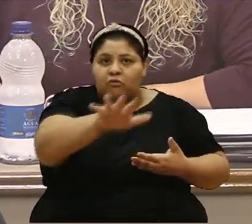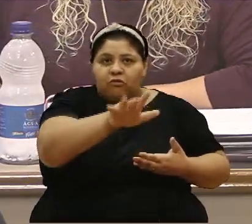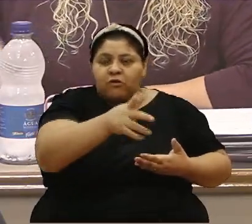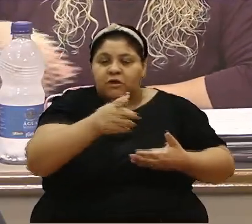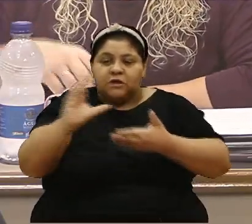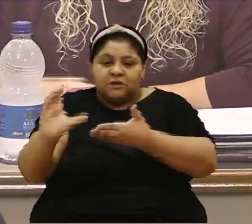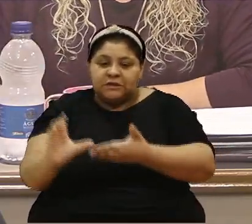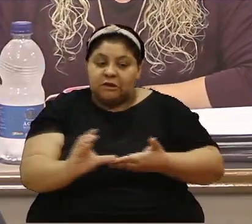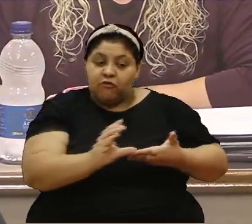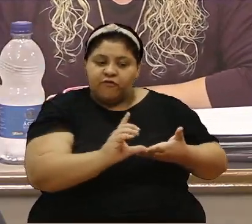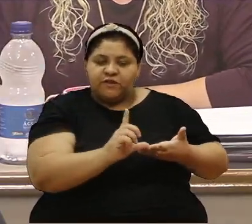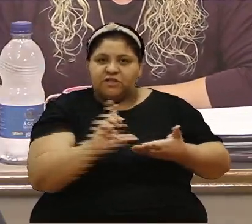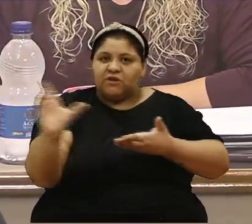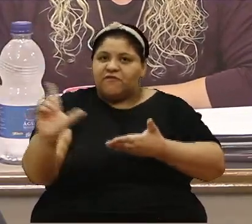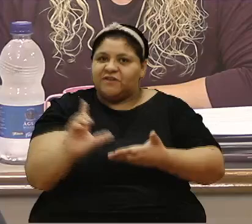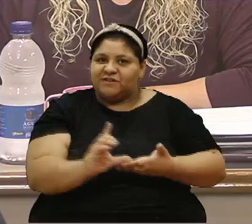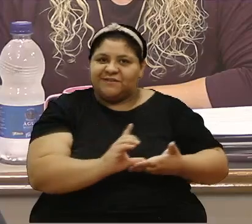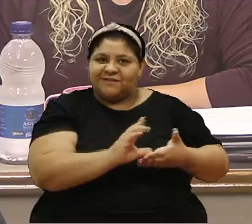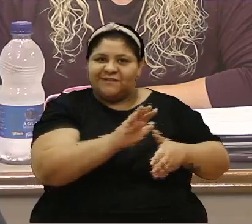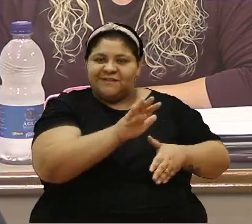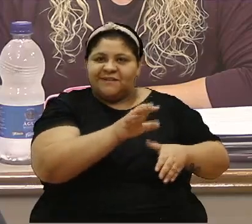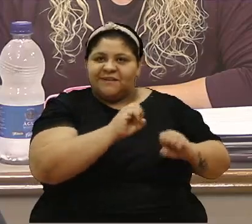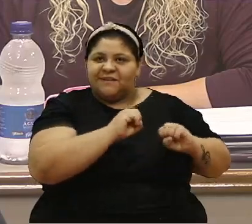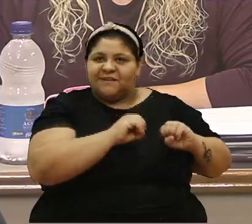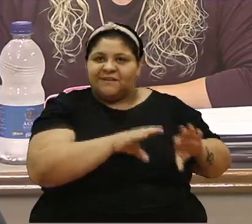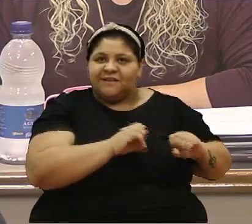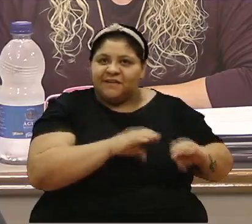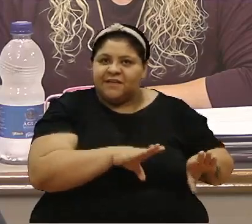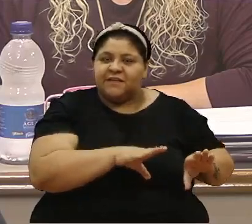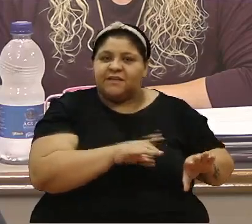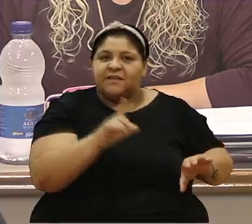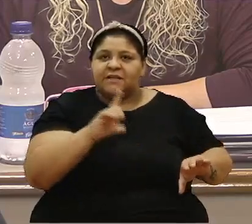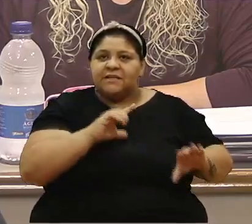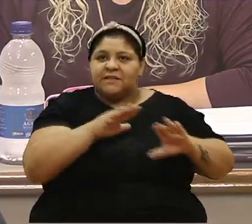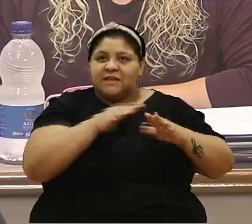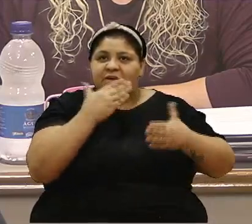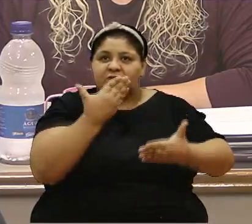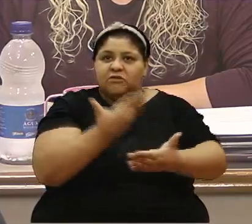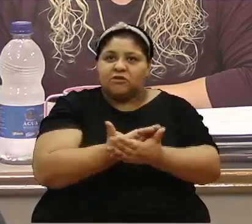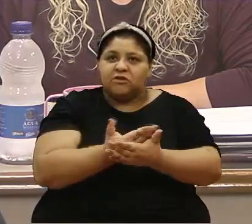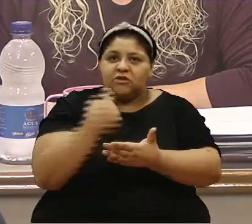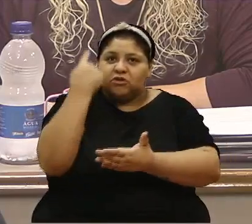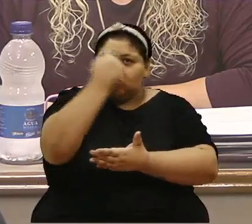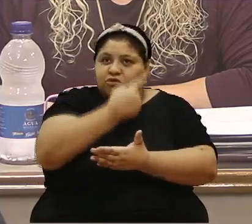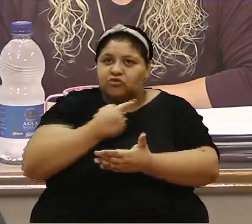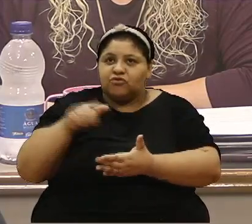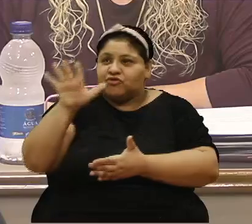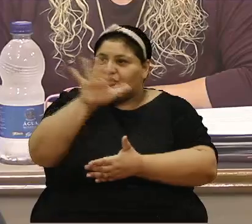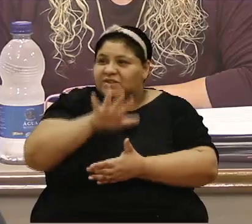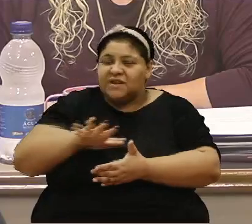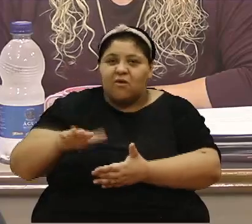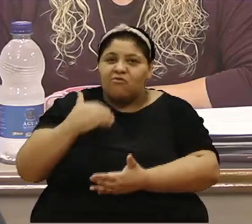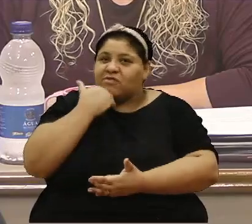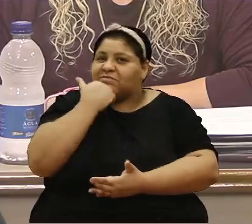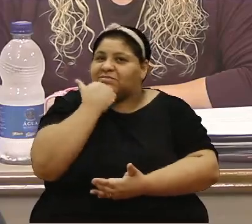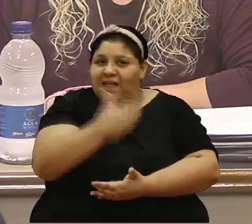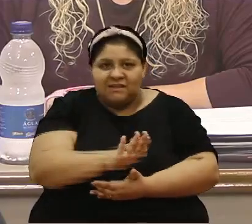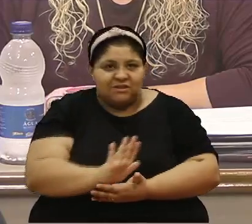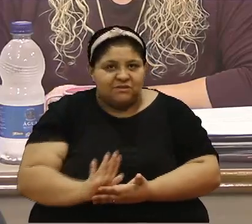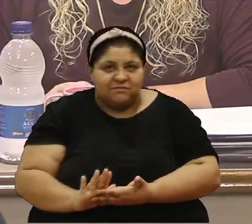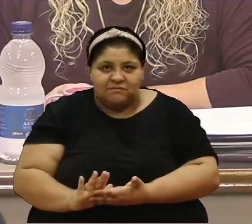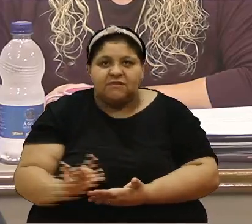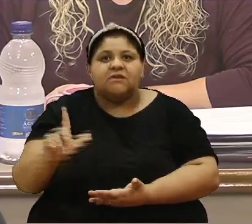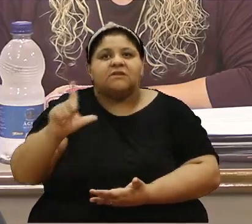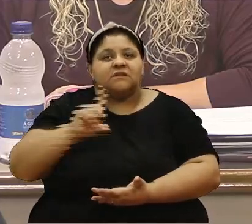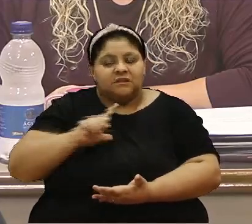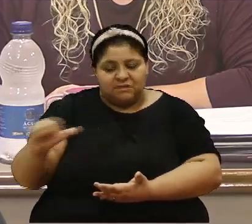investirmos na educação, não empoderarmos as nossas crianças, termos escola em turno integral, de nada vai adiantar. Temos